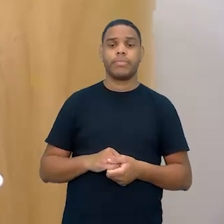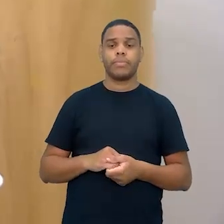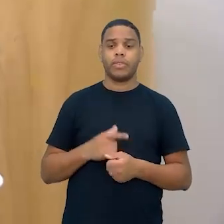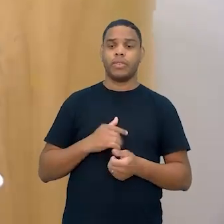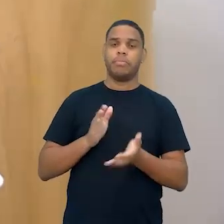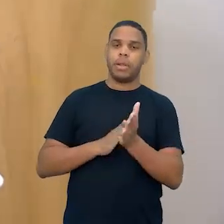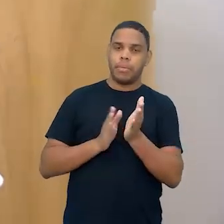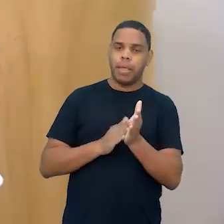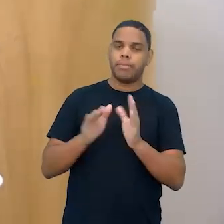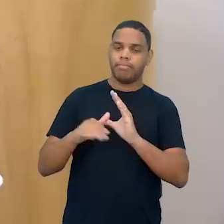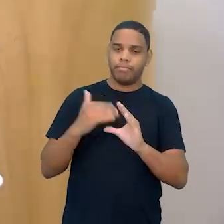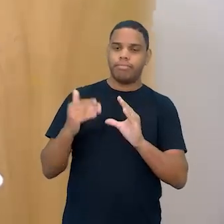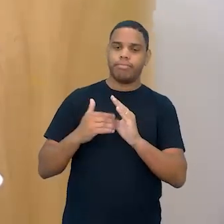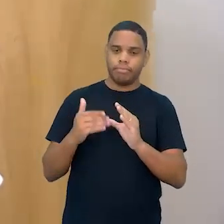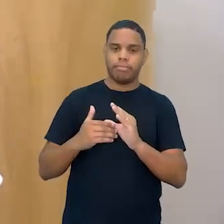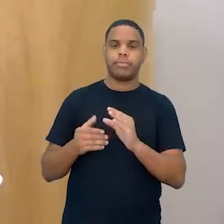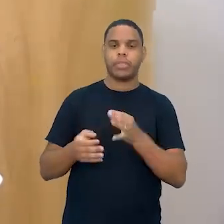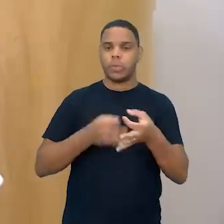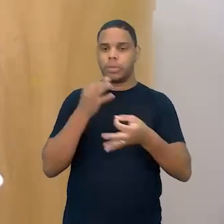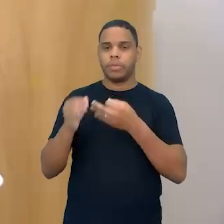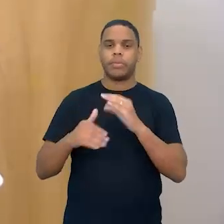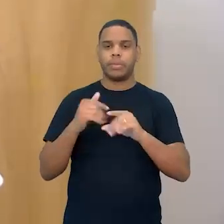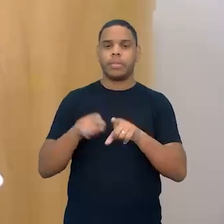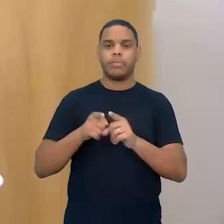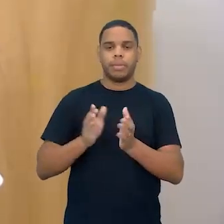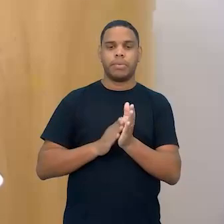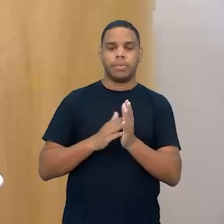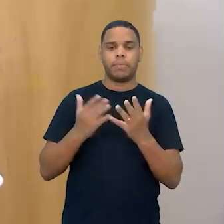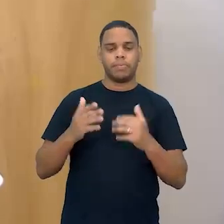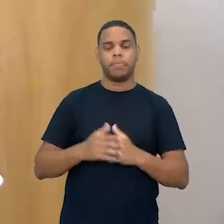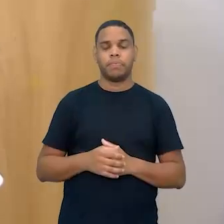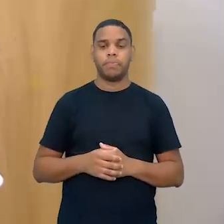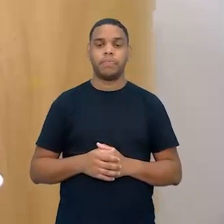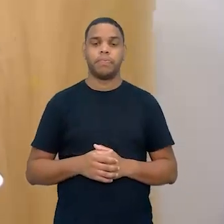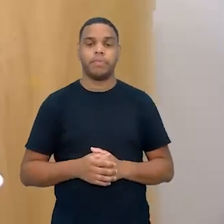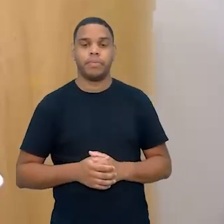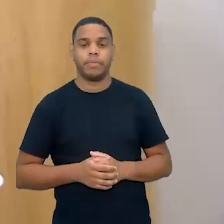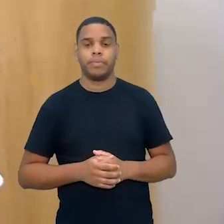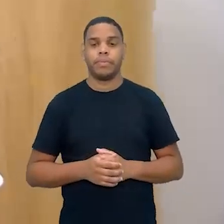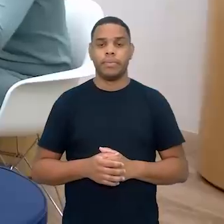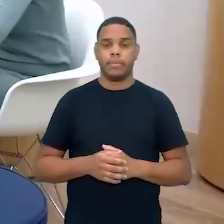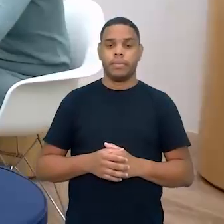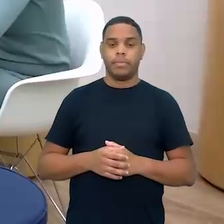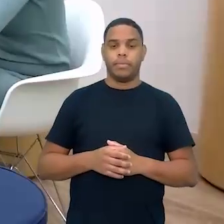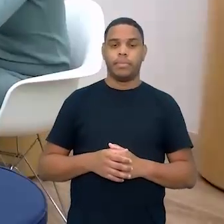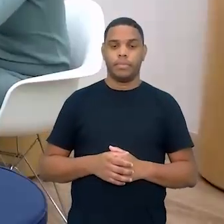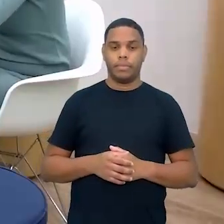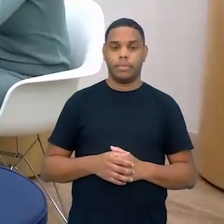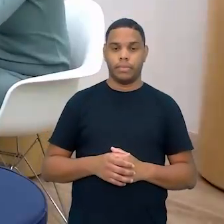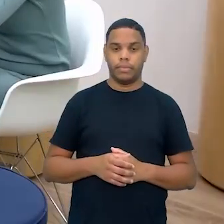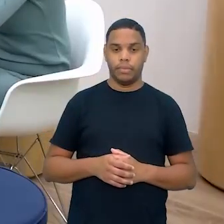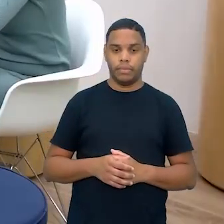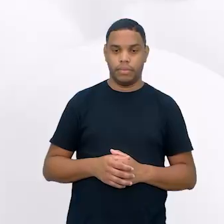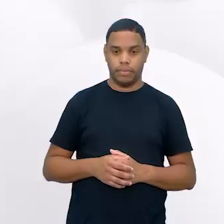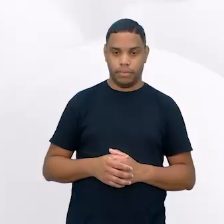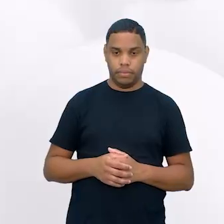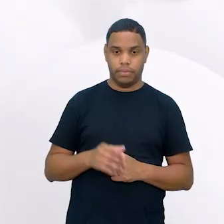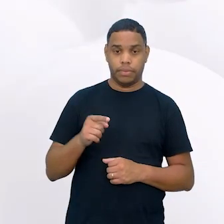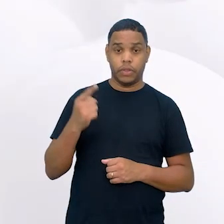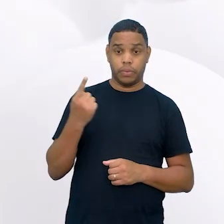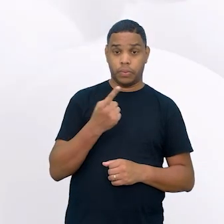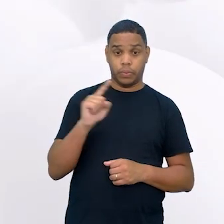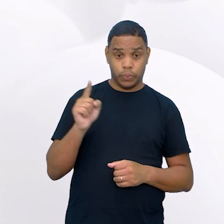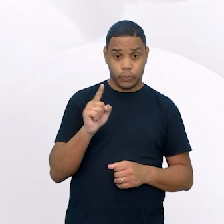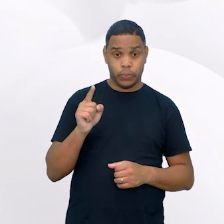muitos elogios, né, muitas contribuições, mas também muitos elogios. Fico feliz. Na última tela, se a gente puder passar,